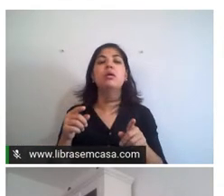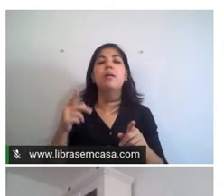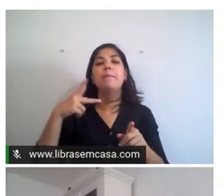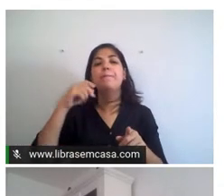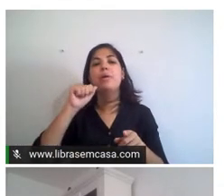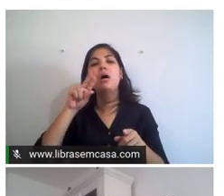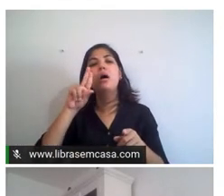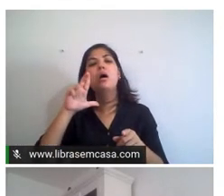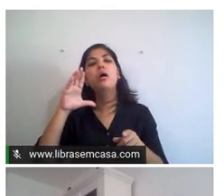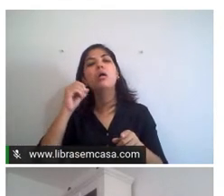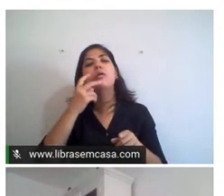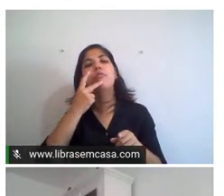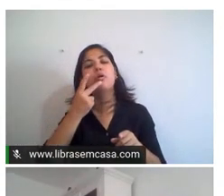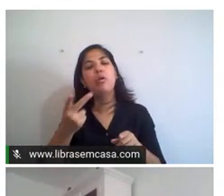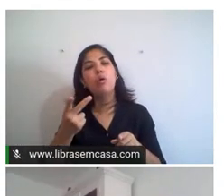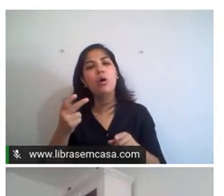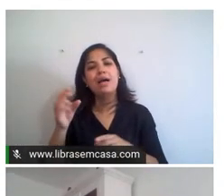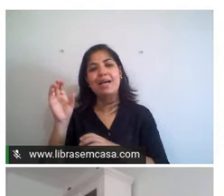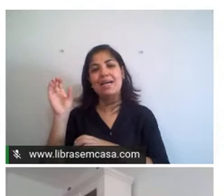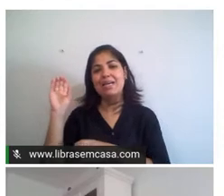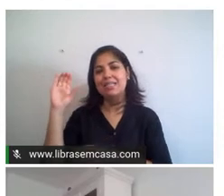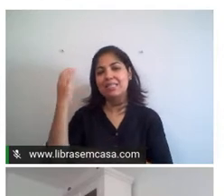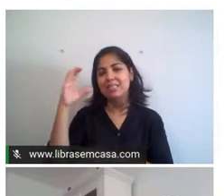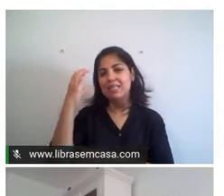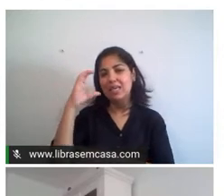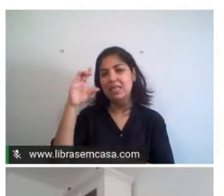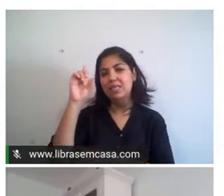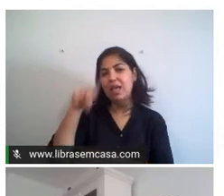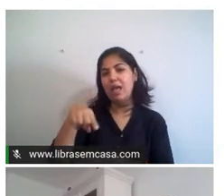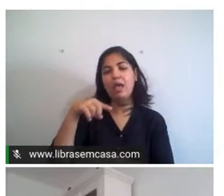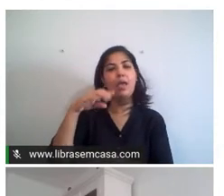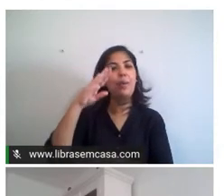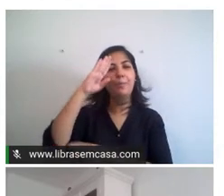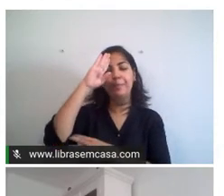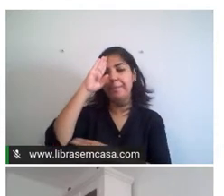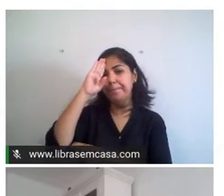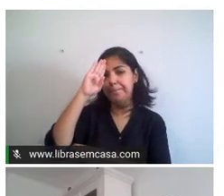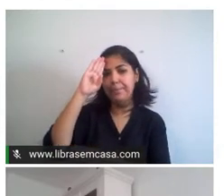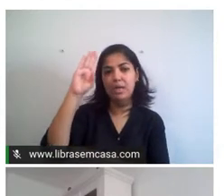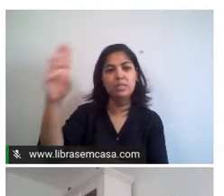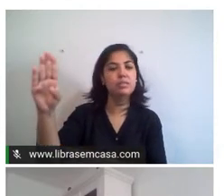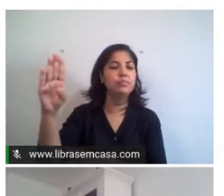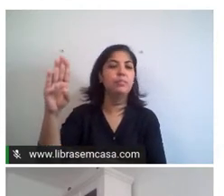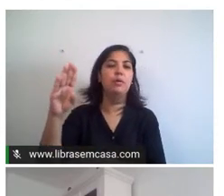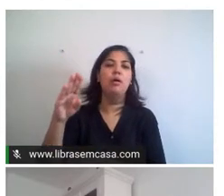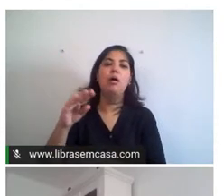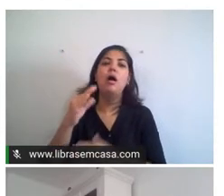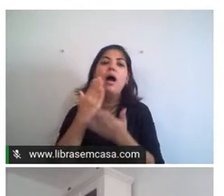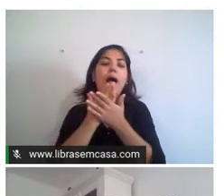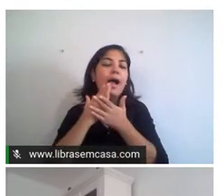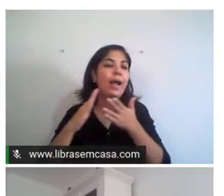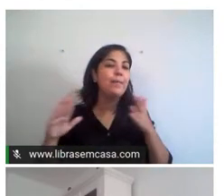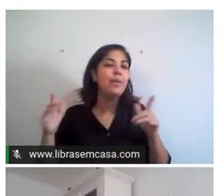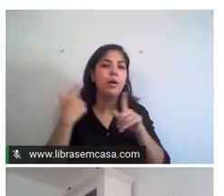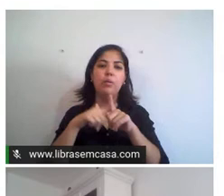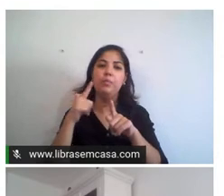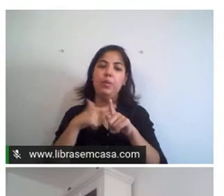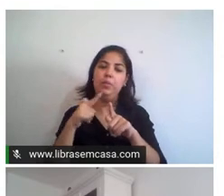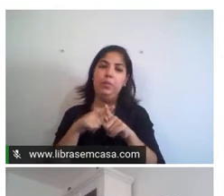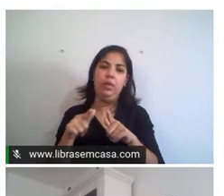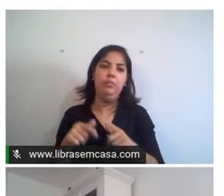peça que é a chave para a resolução disso tudo. Então, é um resumo visual para as pessoas que não